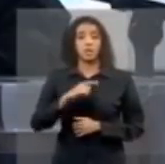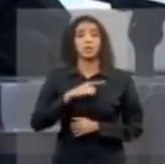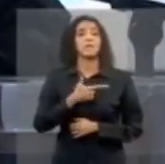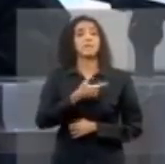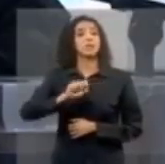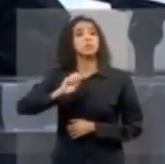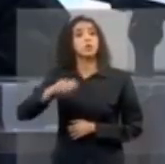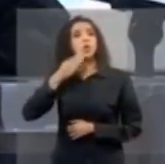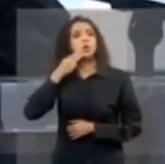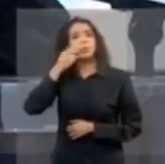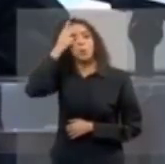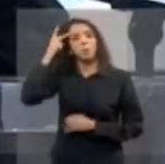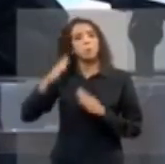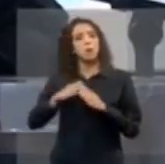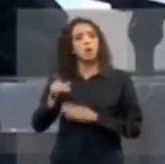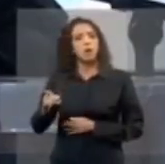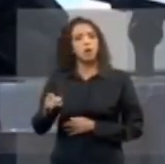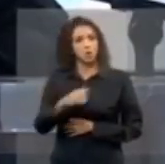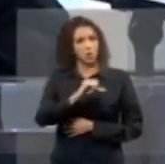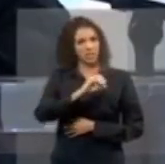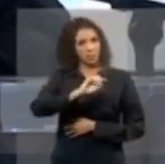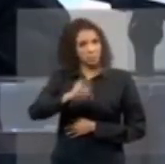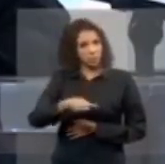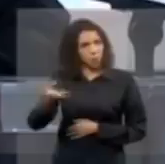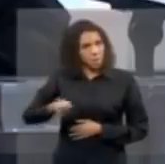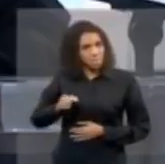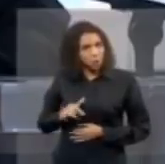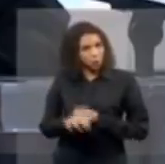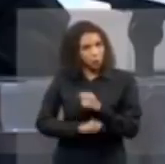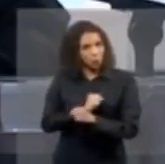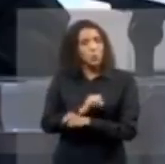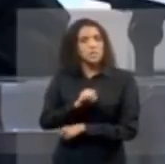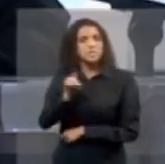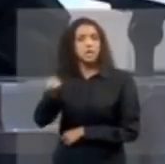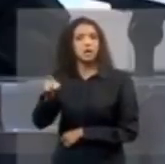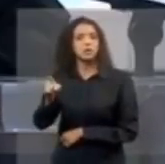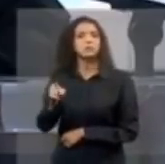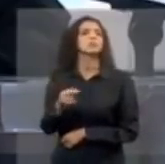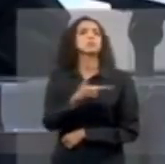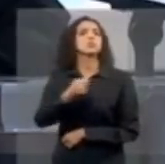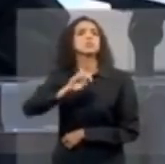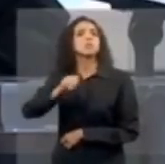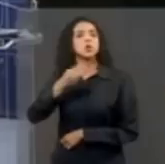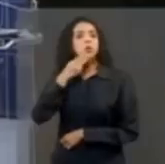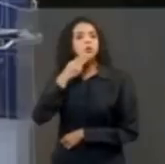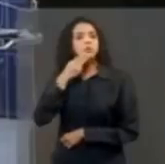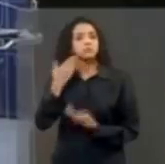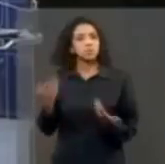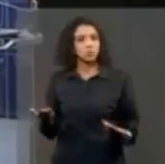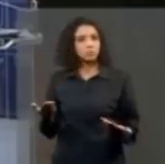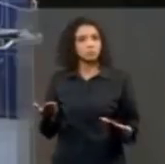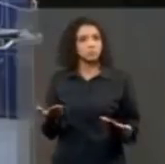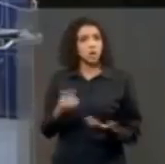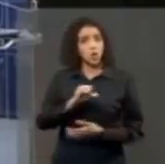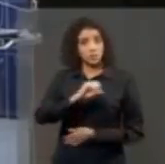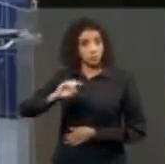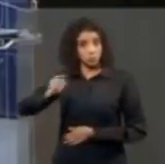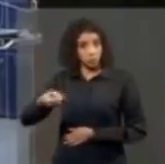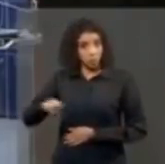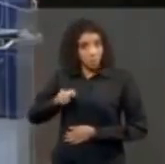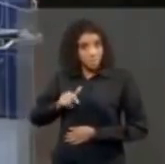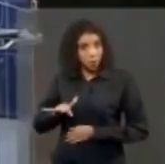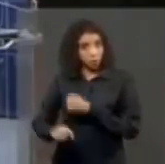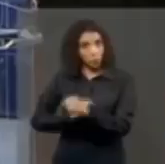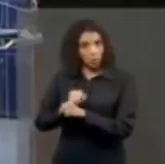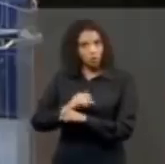20 milhões de habitantes e pratica 90 mil abortos por ano. Se tivesse 200 milhões, faria 900 mil abortos por